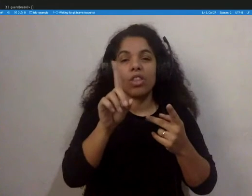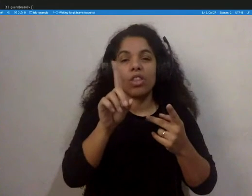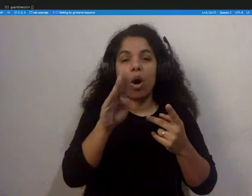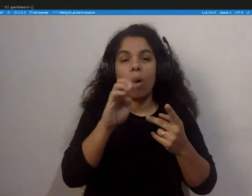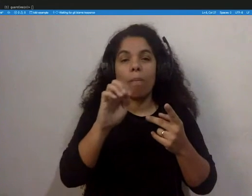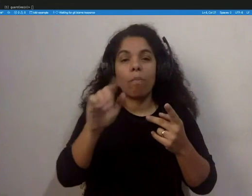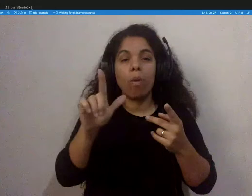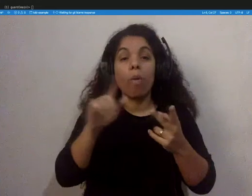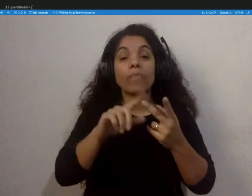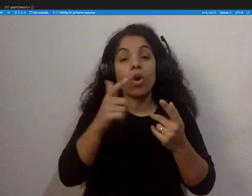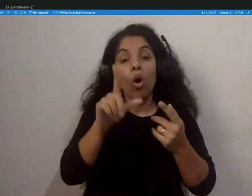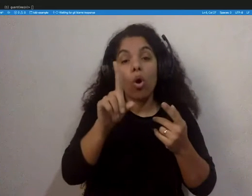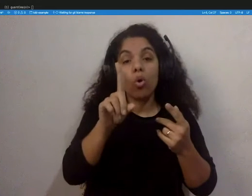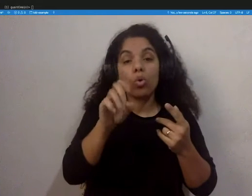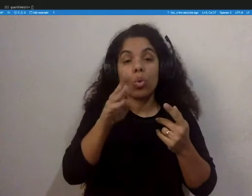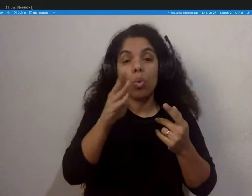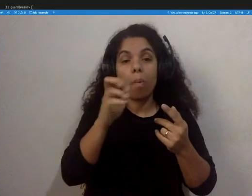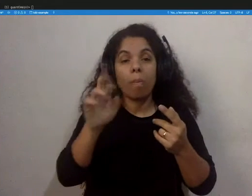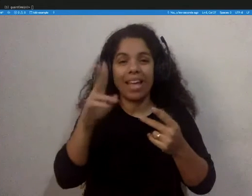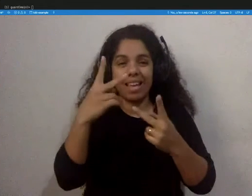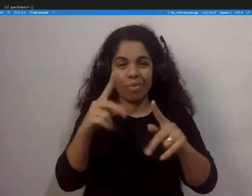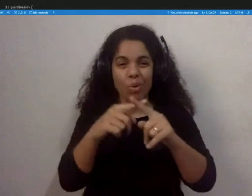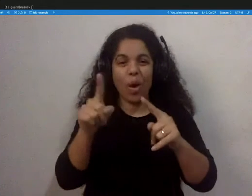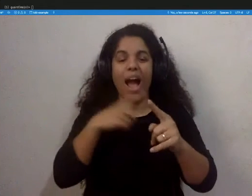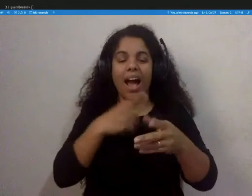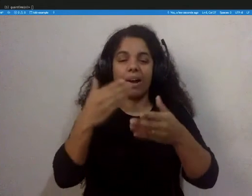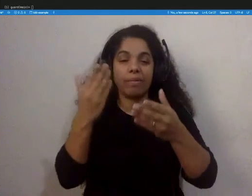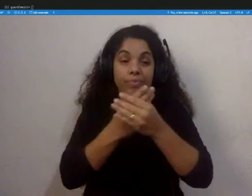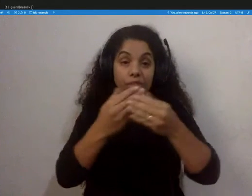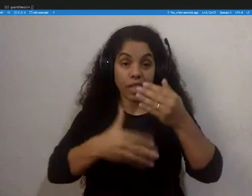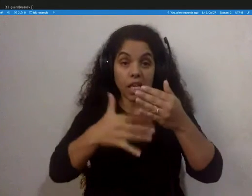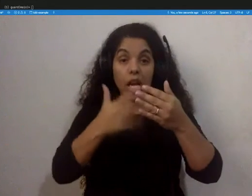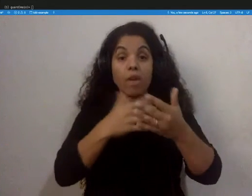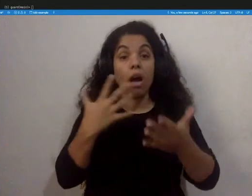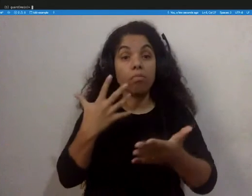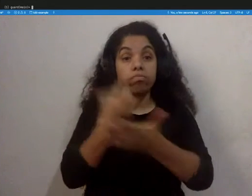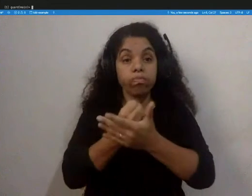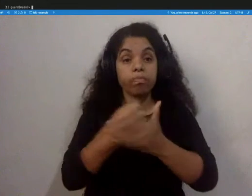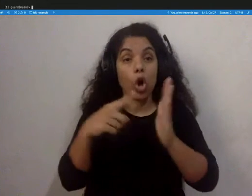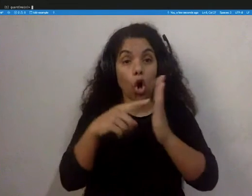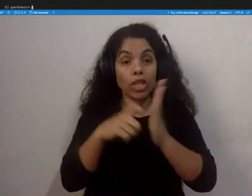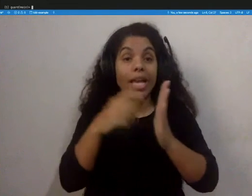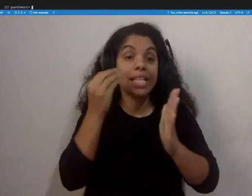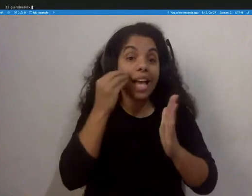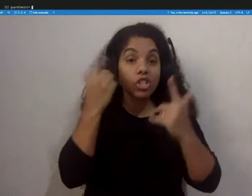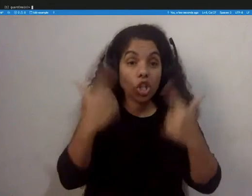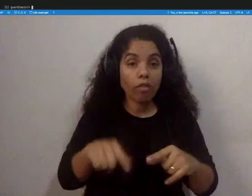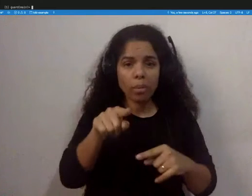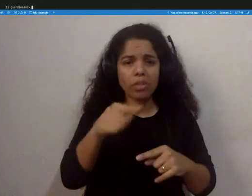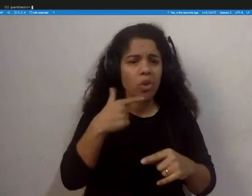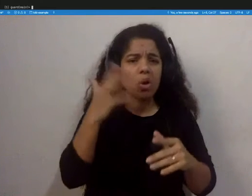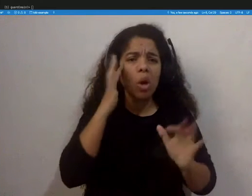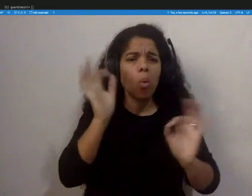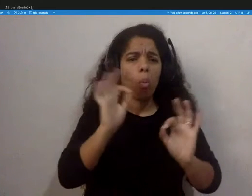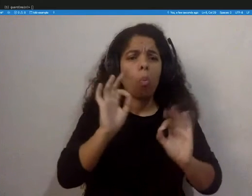Então eu vou criar um dublê para o arquivo. E aí vocês vão ver que ao salvar eu rodei o teste novamente, ele falou assim, olha, eu não sei o que é